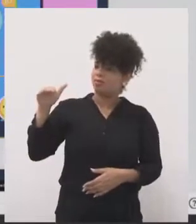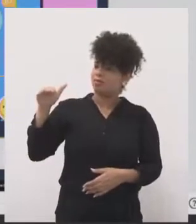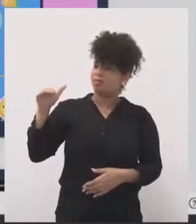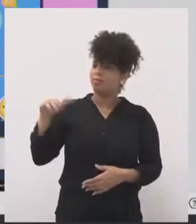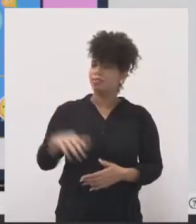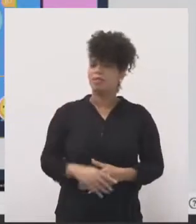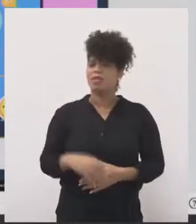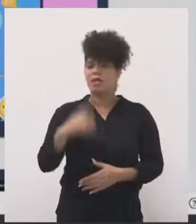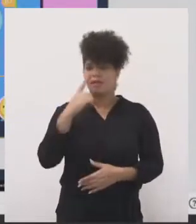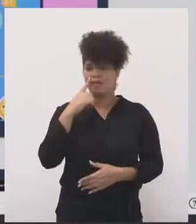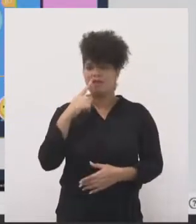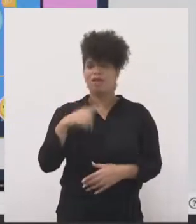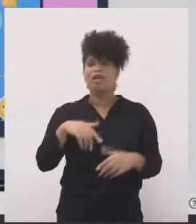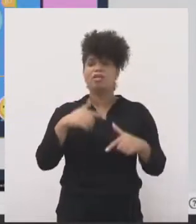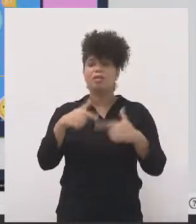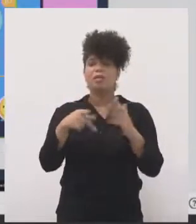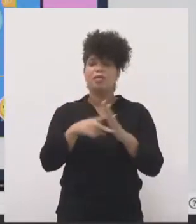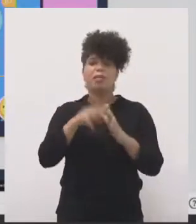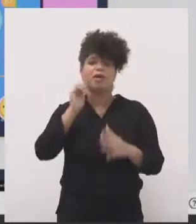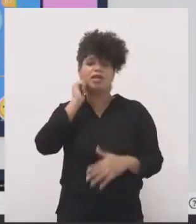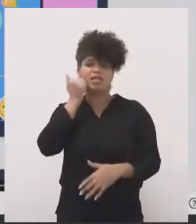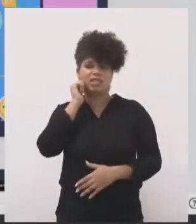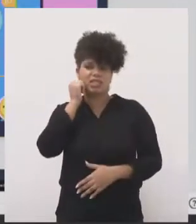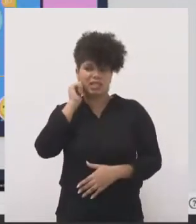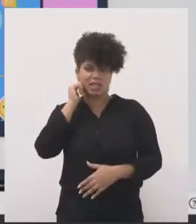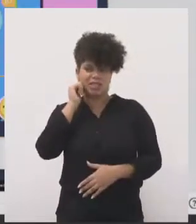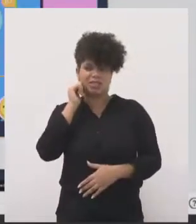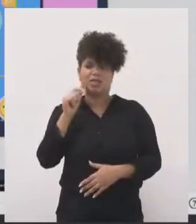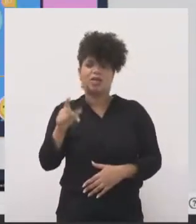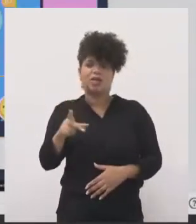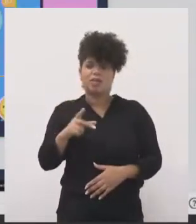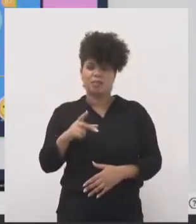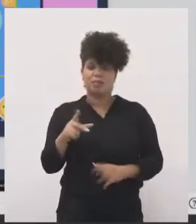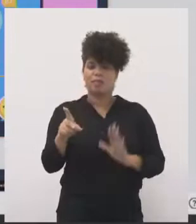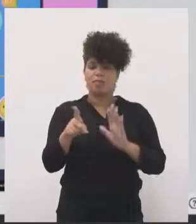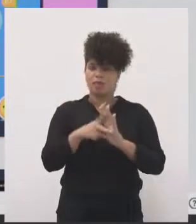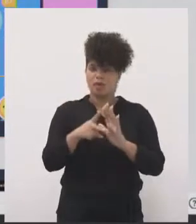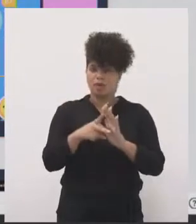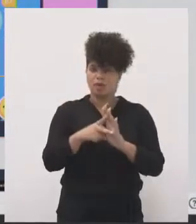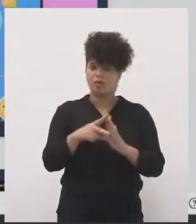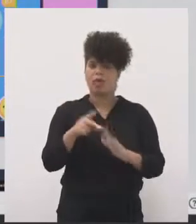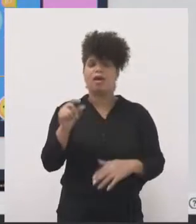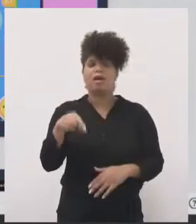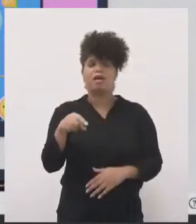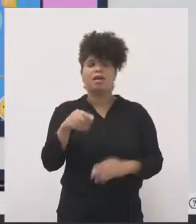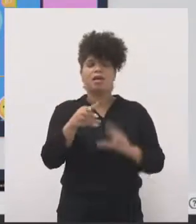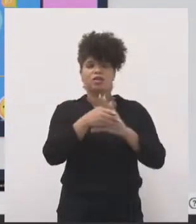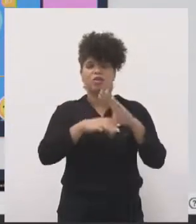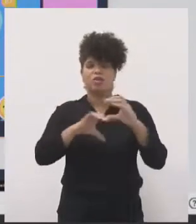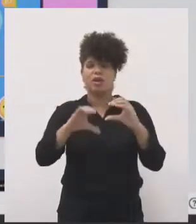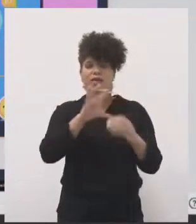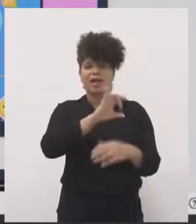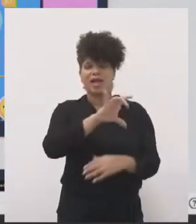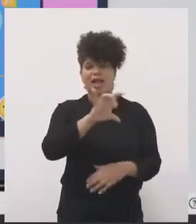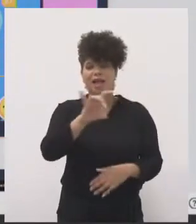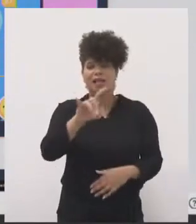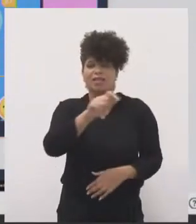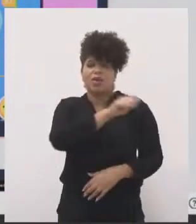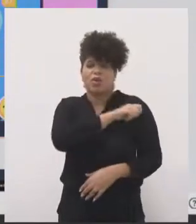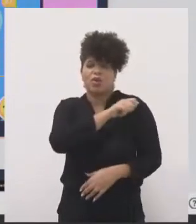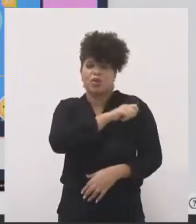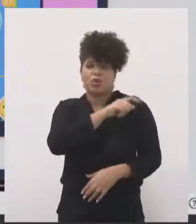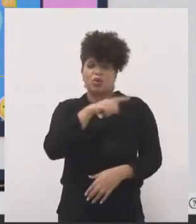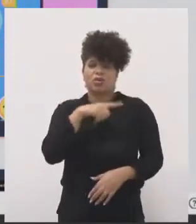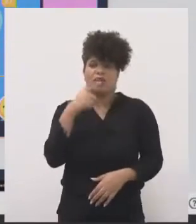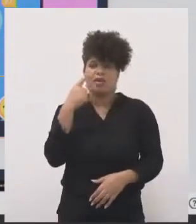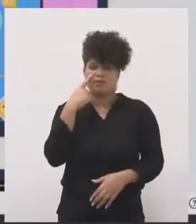imagina o trabalho de ciência no Canva, onde o professor determina cada slide desse vai ser feito por um aluno. Então, esse slide aqui eu quero